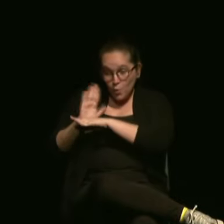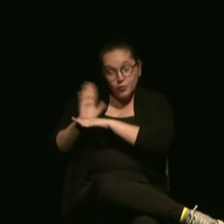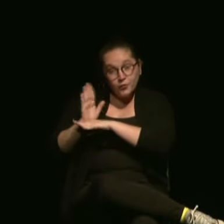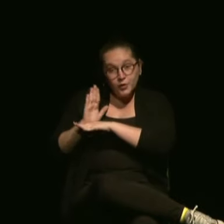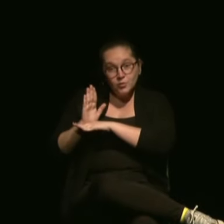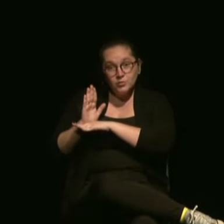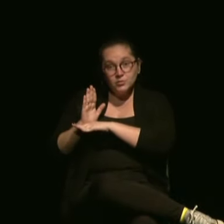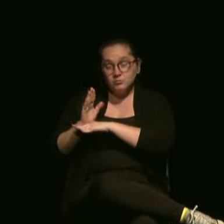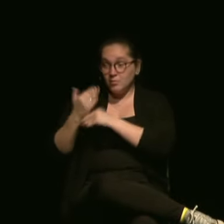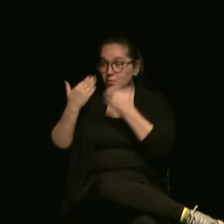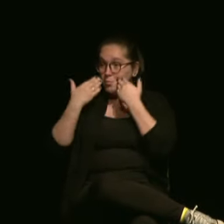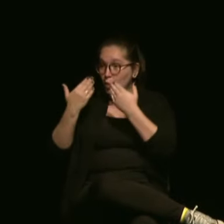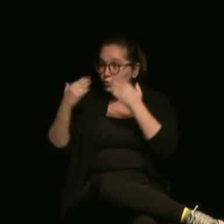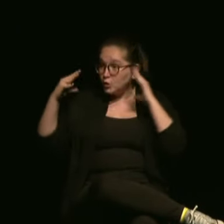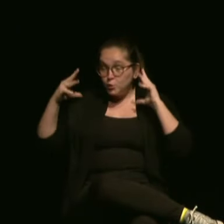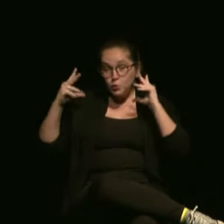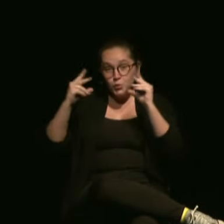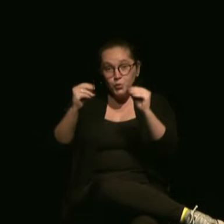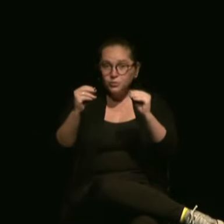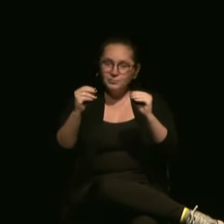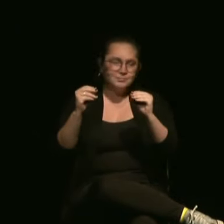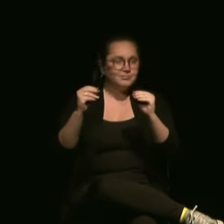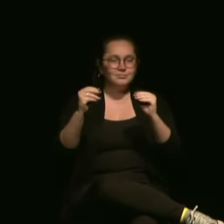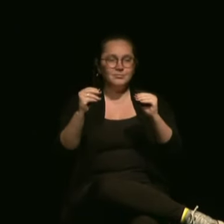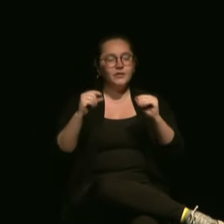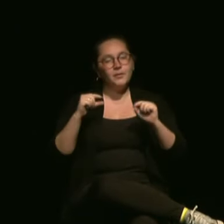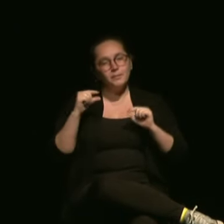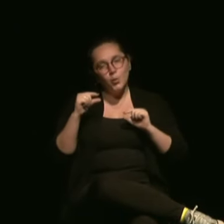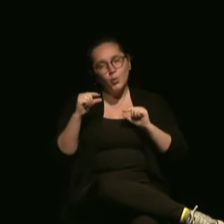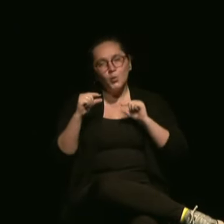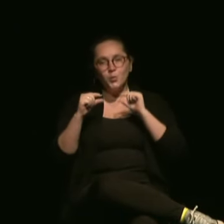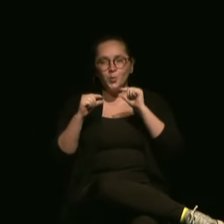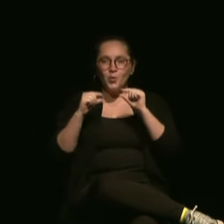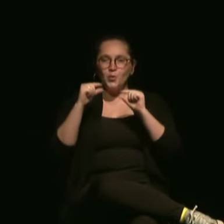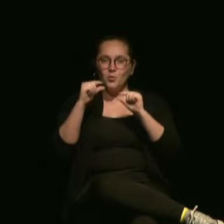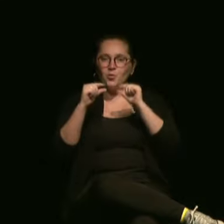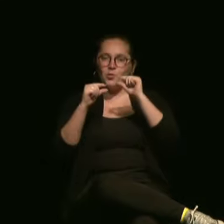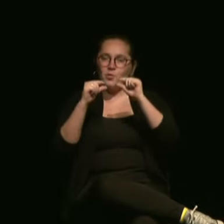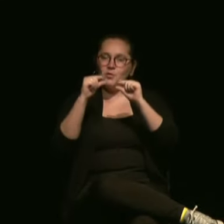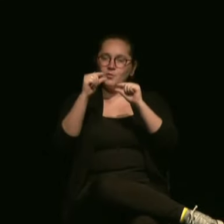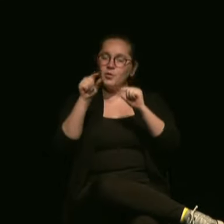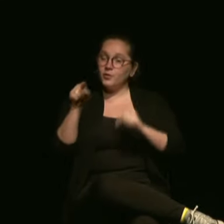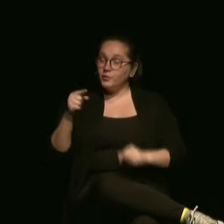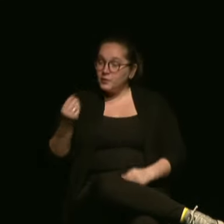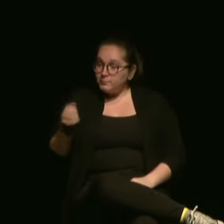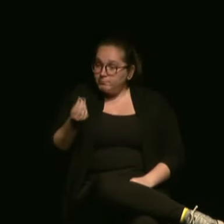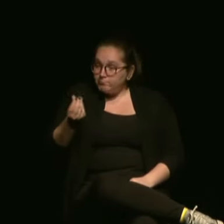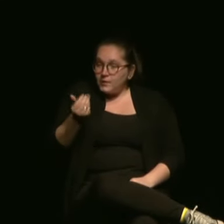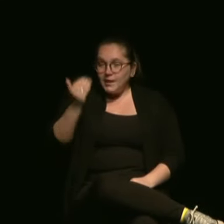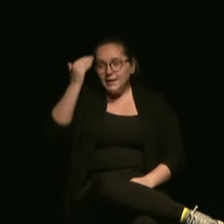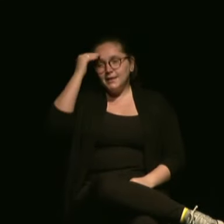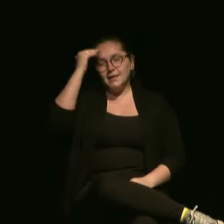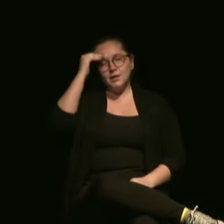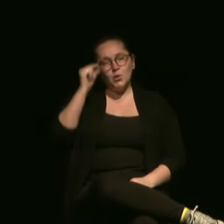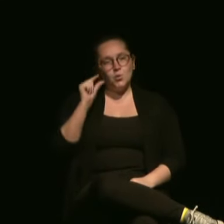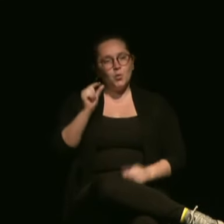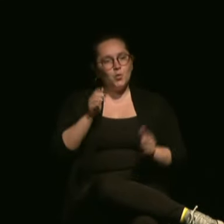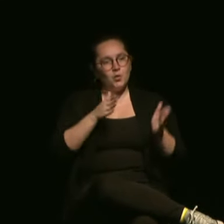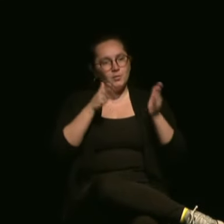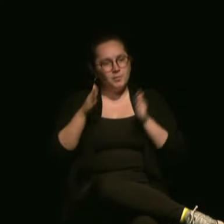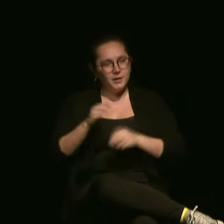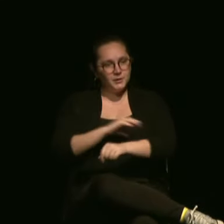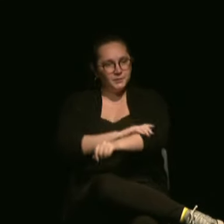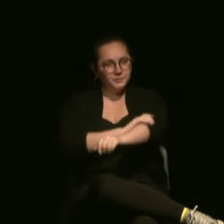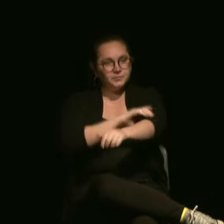tudo foi mostrado. Não, muito pouca coisa foi mostrado, e é essencial você entender que você viu só uma pequena parte. O que me leva à